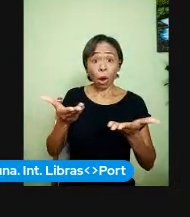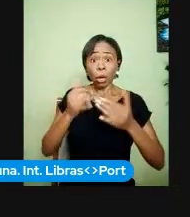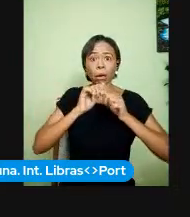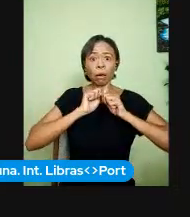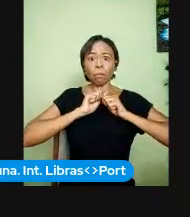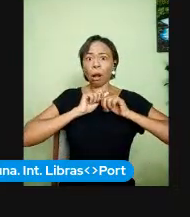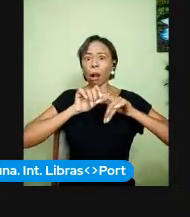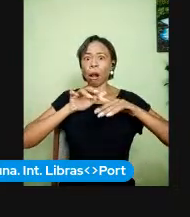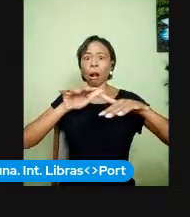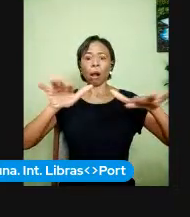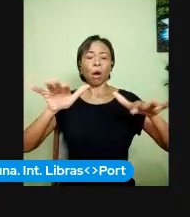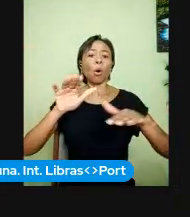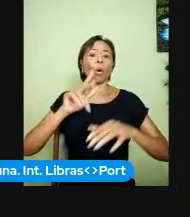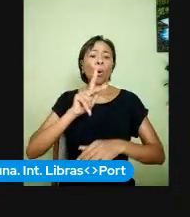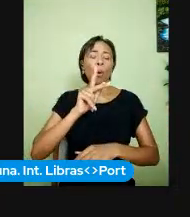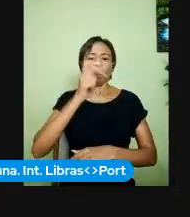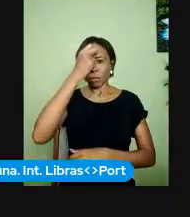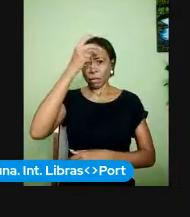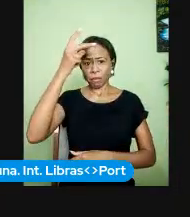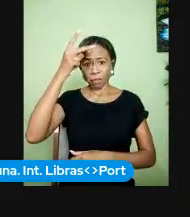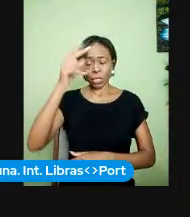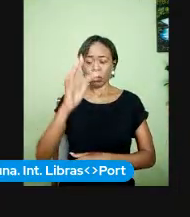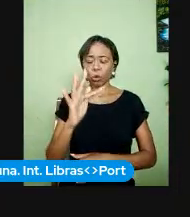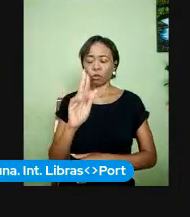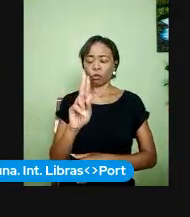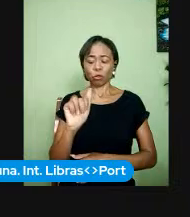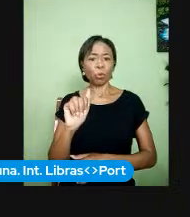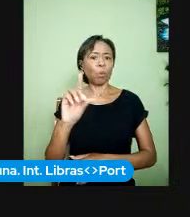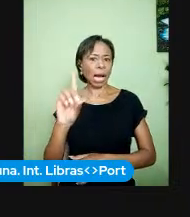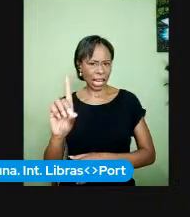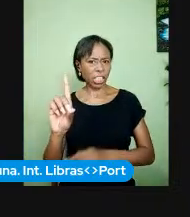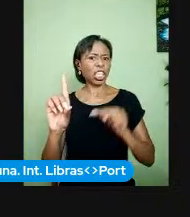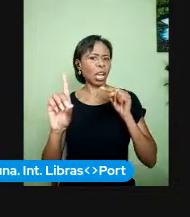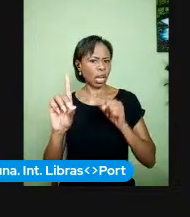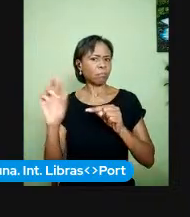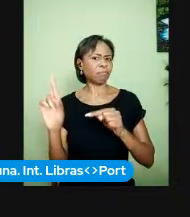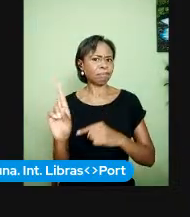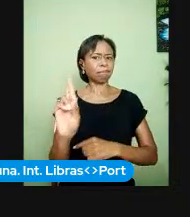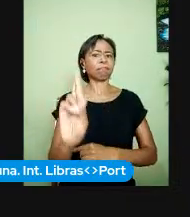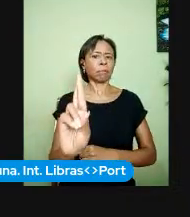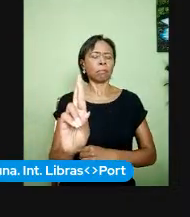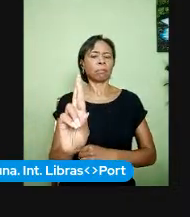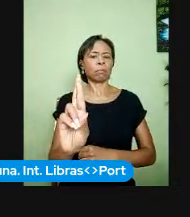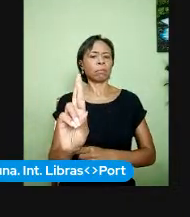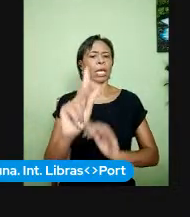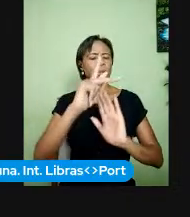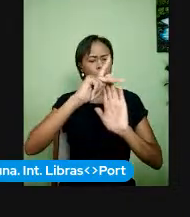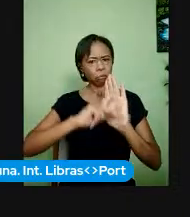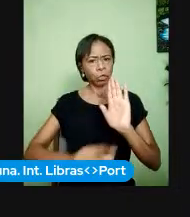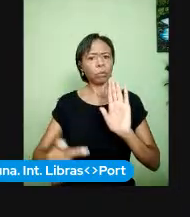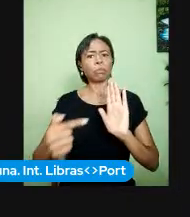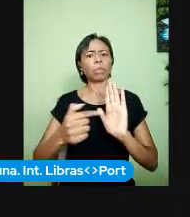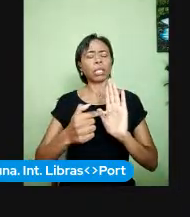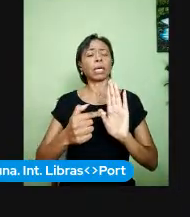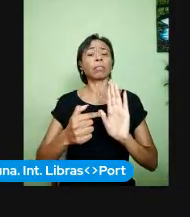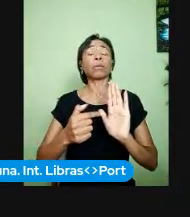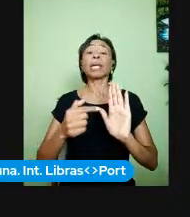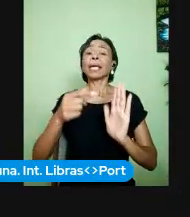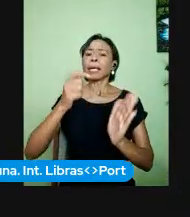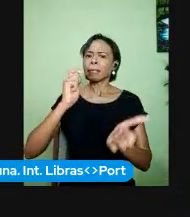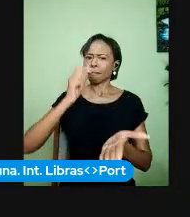Fuad, tomando frente desse projeto, é o nosso líder nato, e determinou